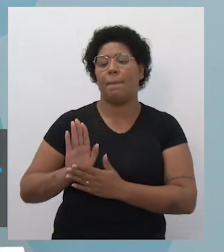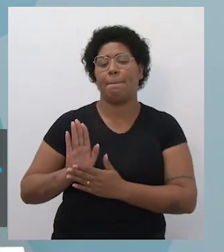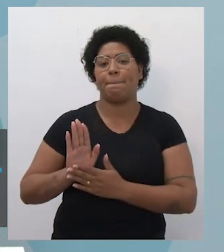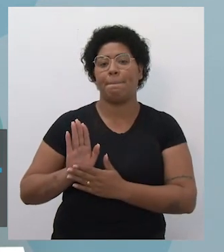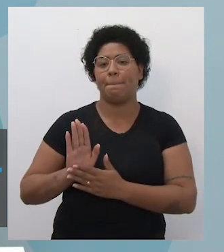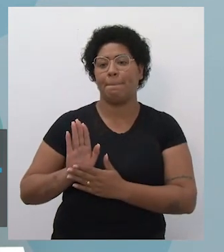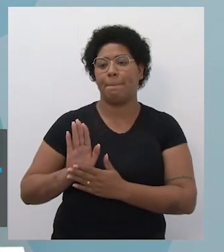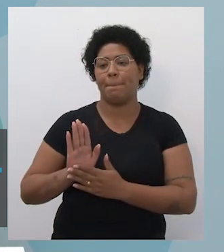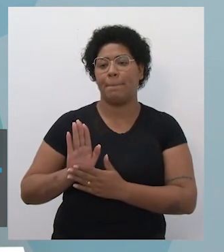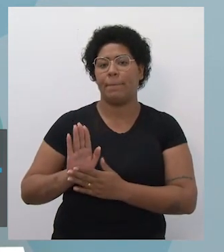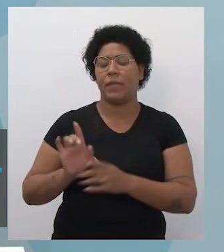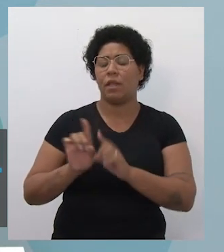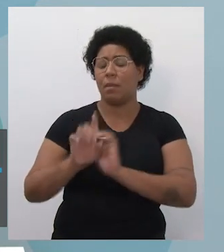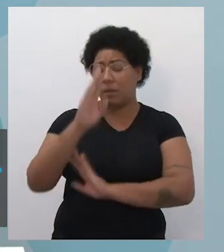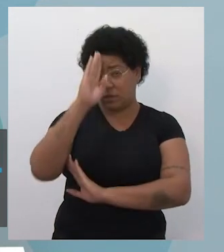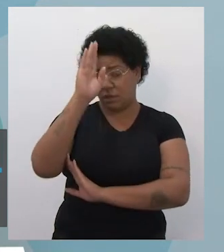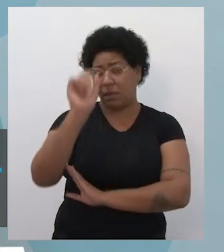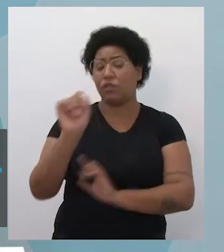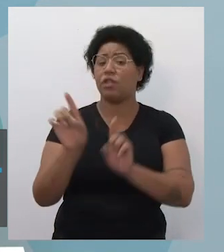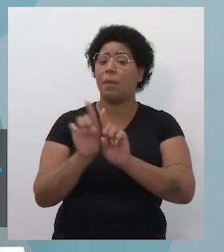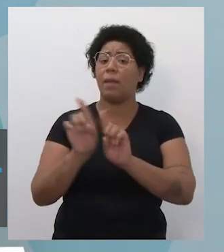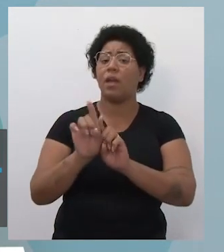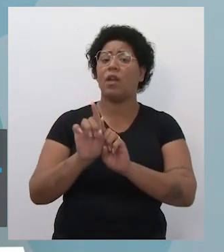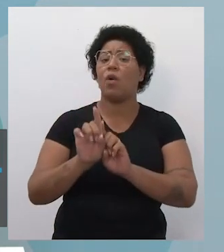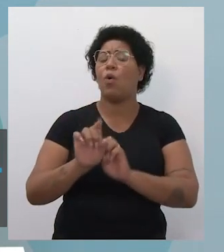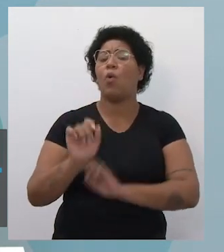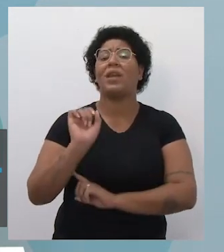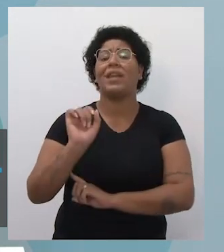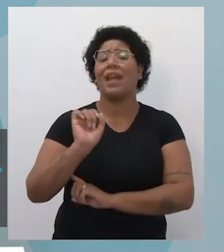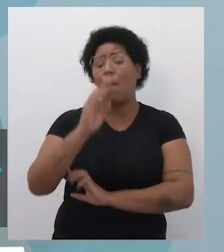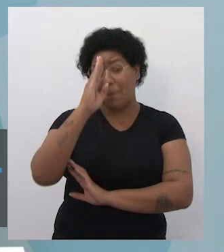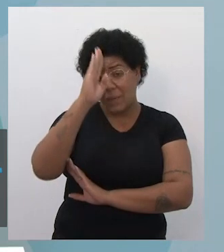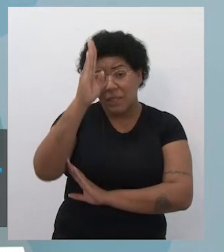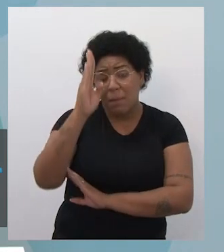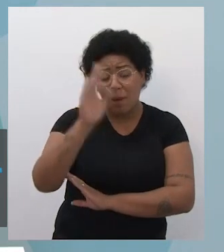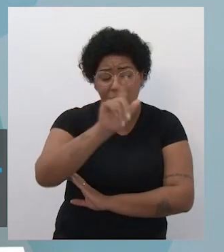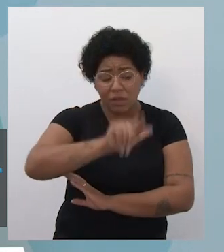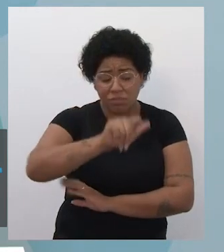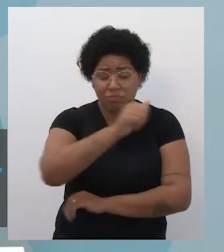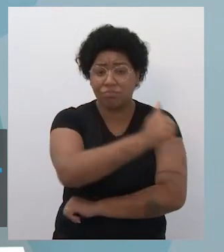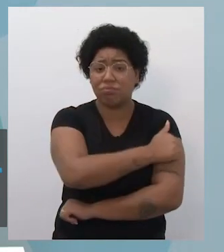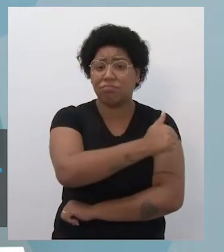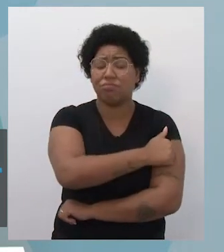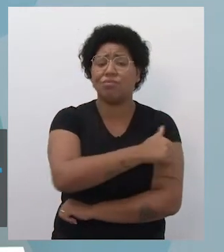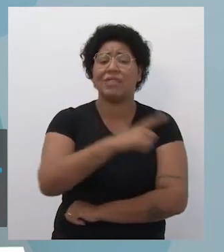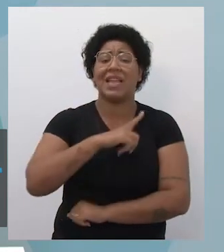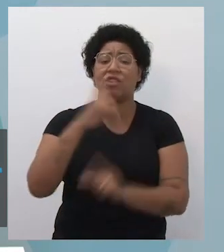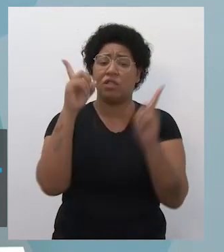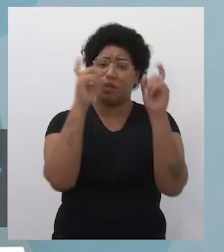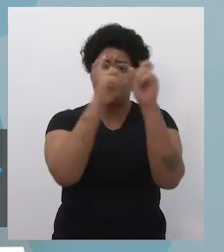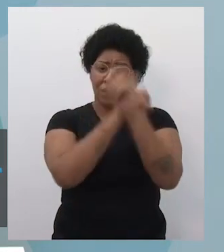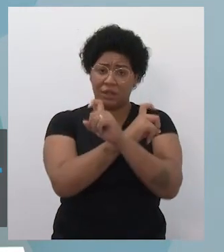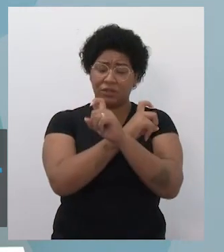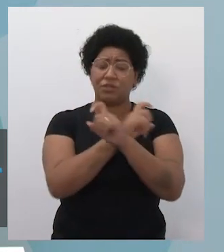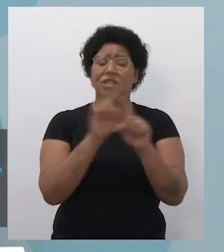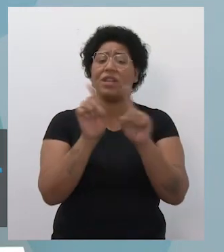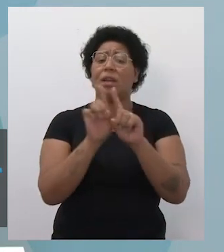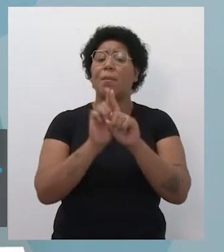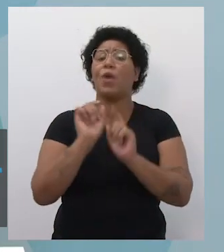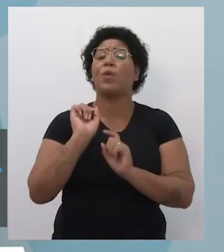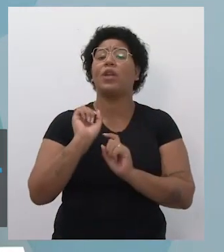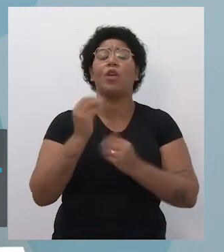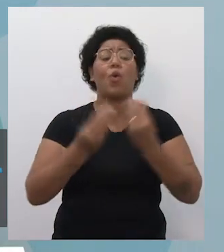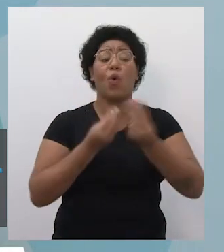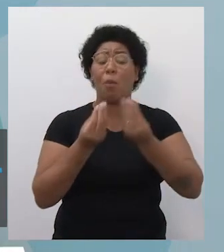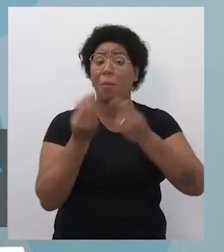né, principalmente pensando em quais são as principais dificuldades que eles apresentam, né, e quais essas necessidades que os professores